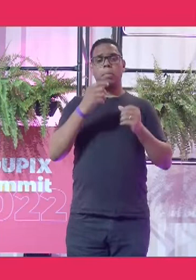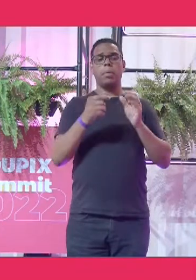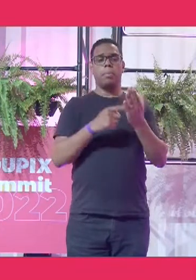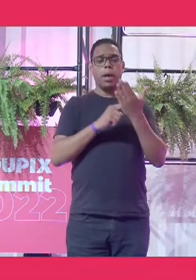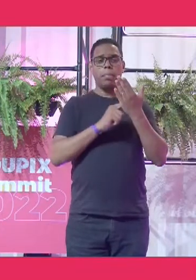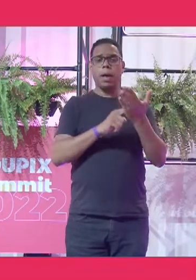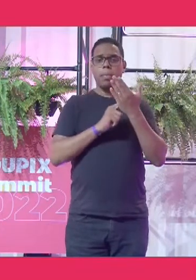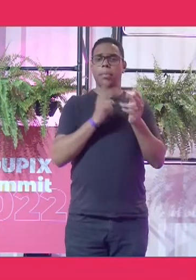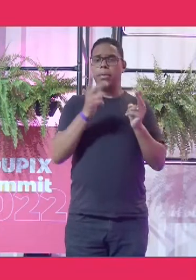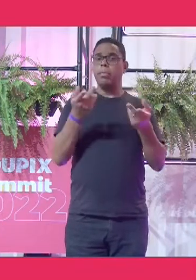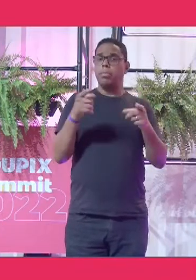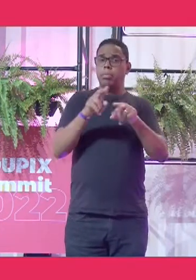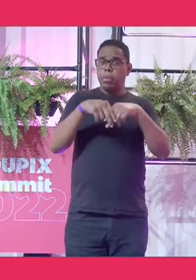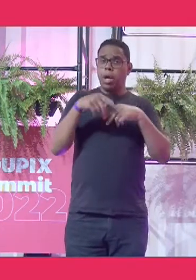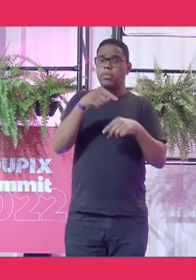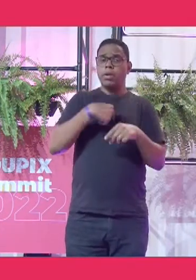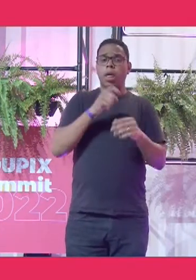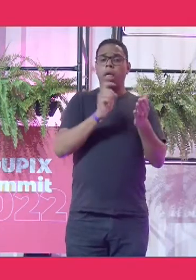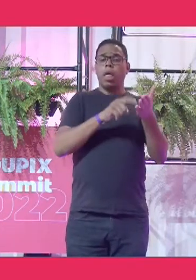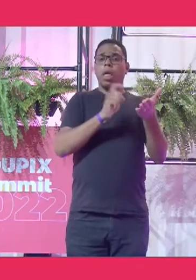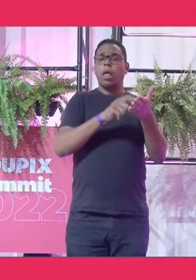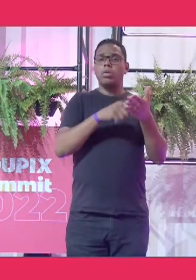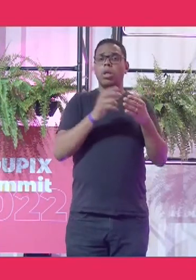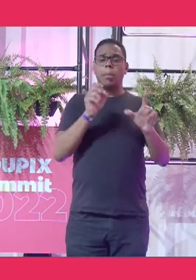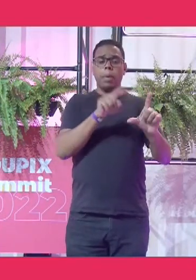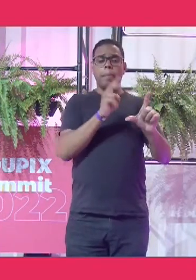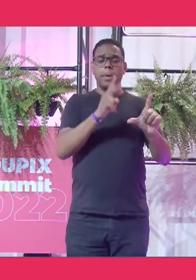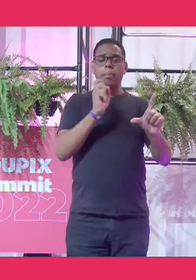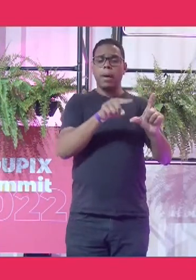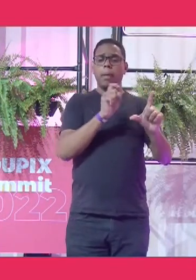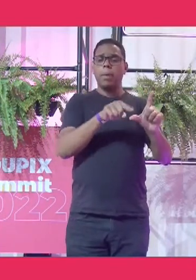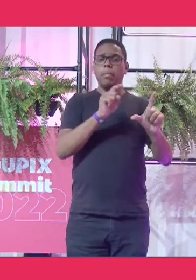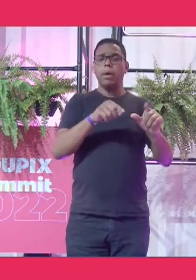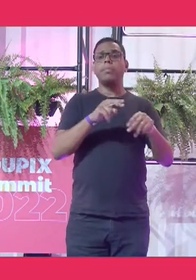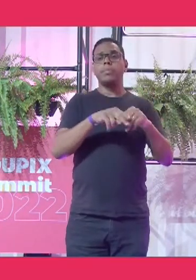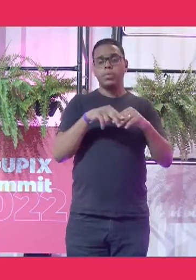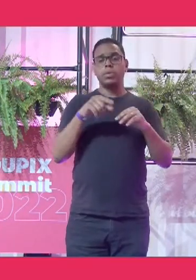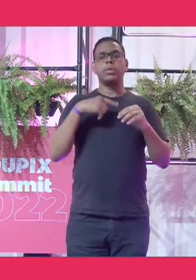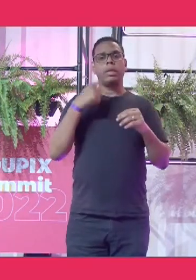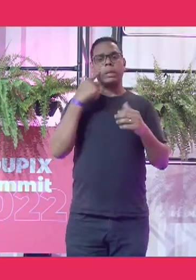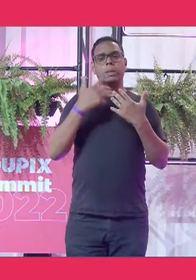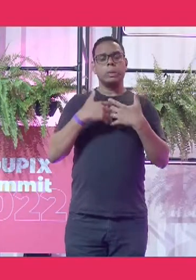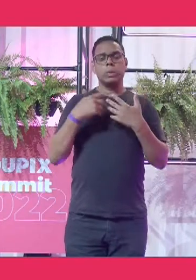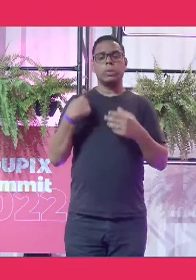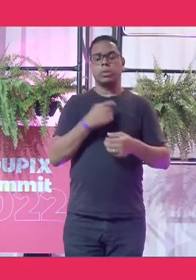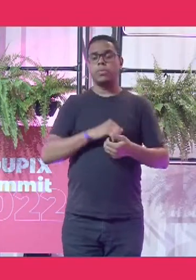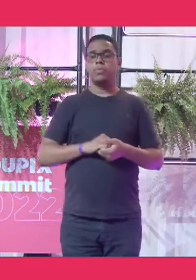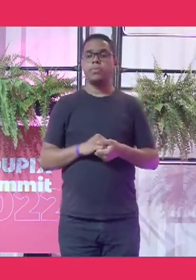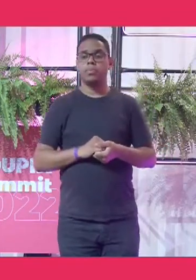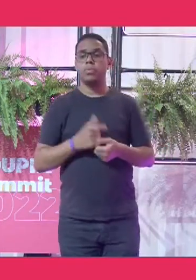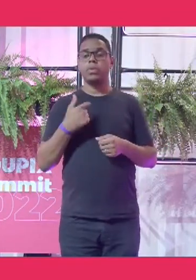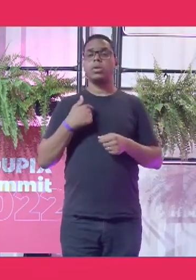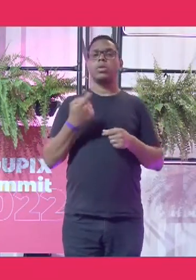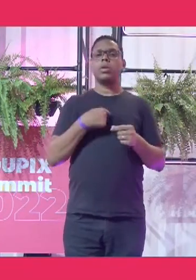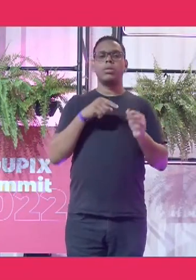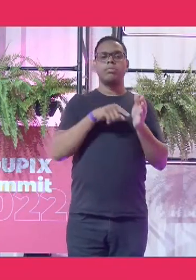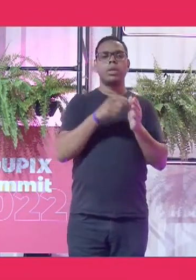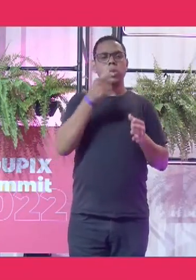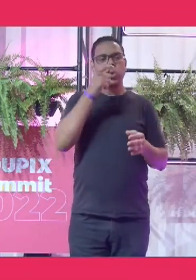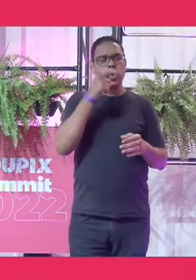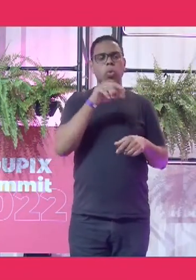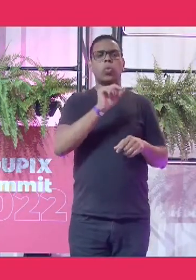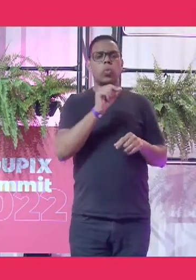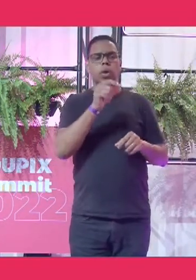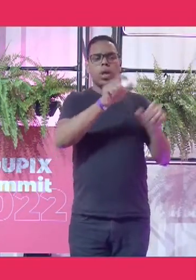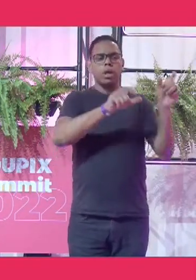Mas você só vê isso. Você só vê isso, você só procura isso. Então, também tem que fazer esse exercício da gente mesmo. Qual o conteúdo que a gente está consumindo, sabe?